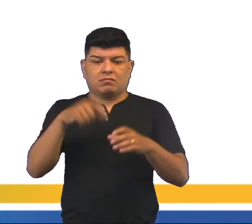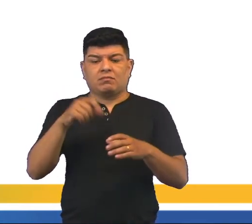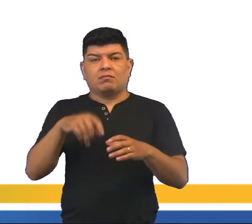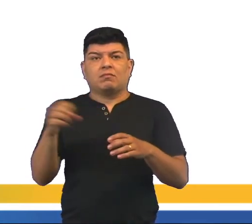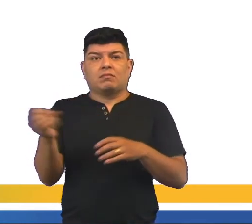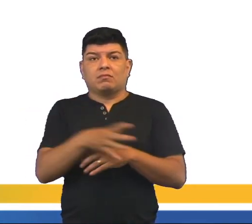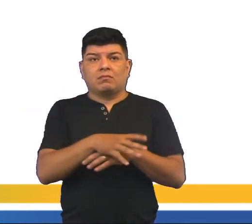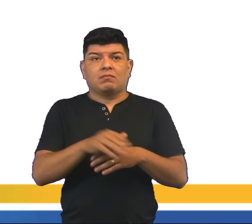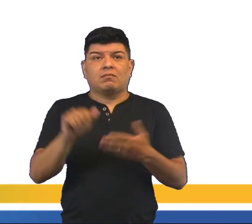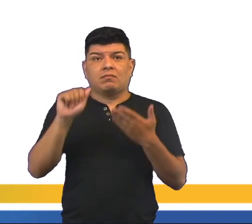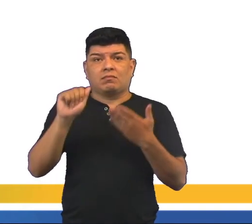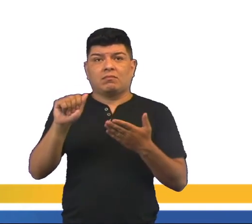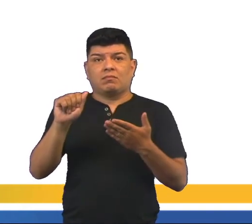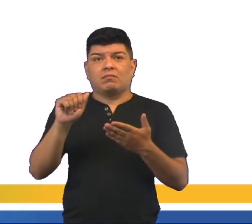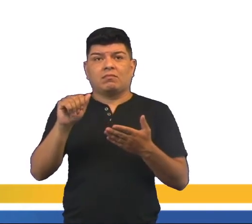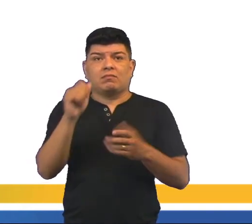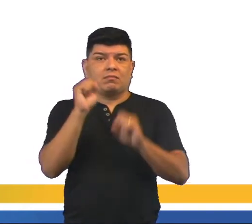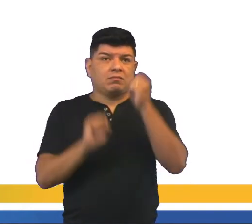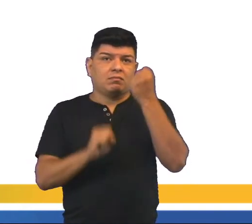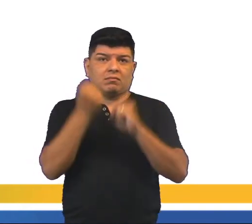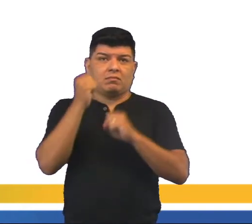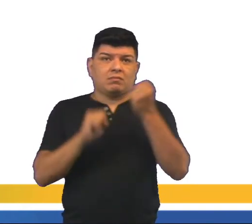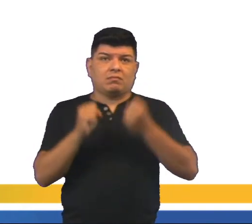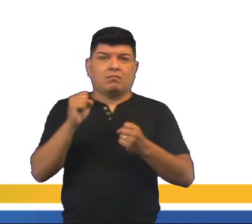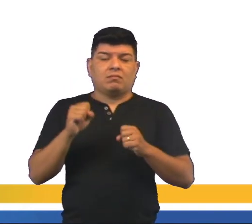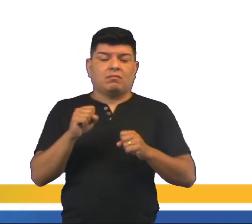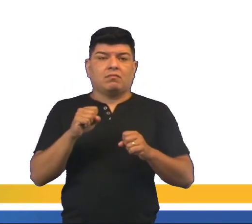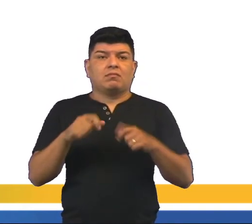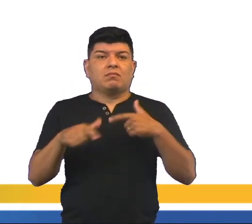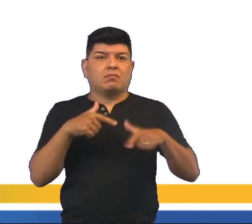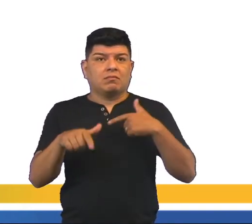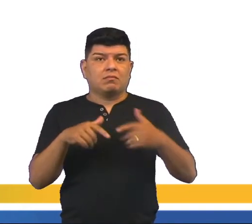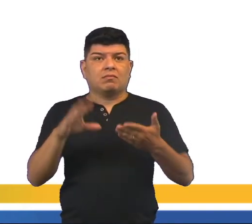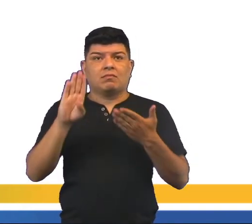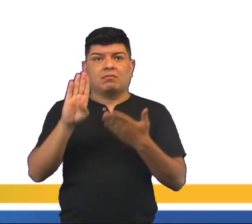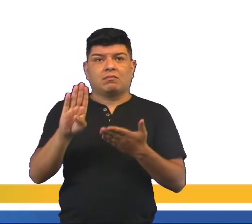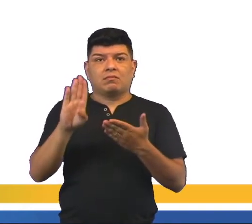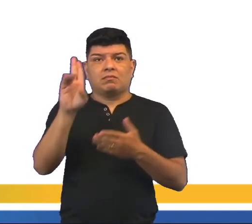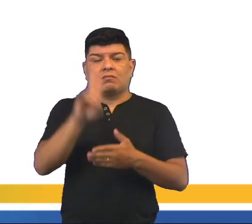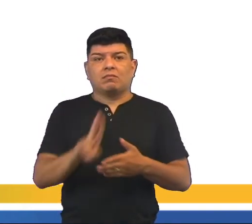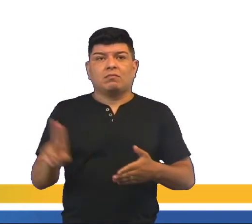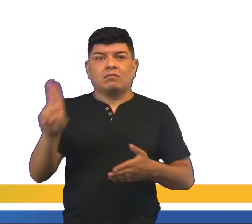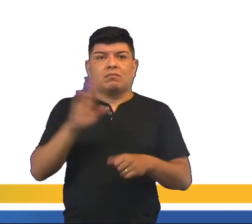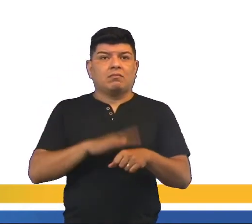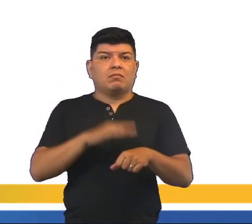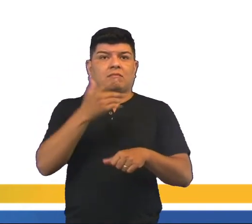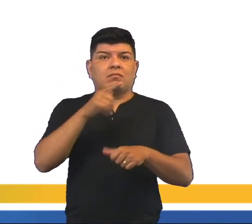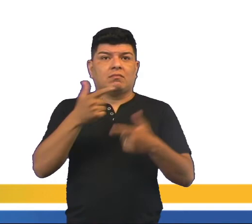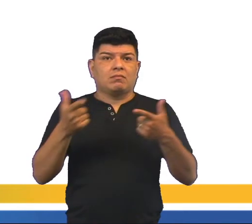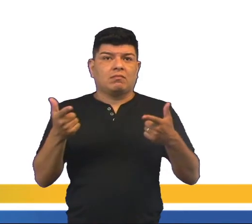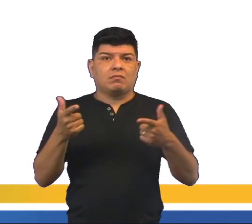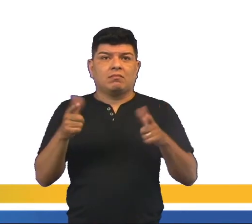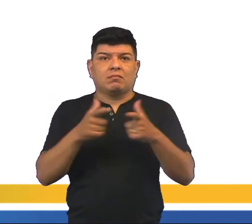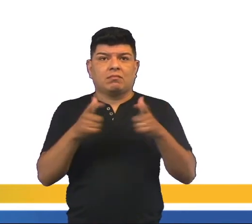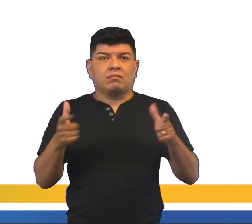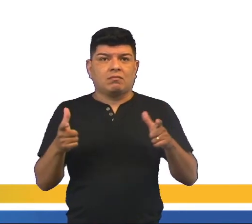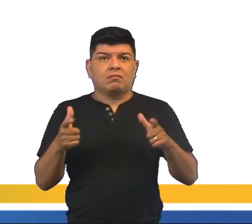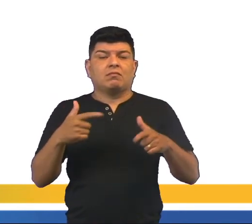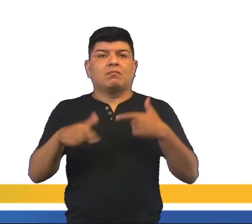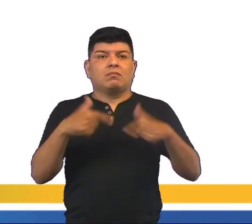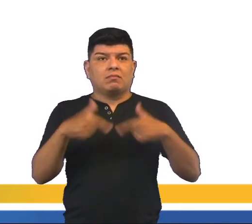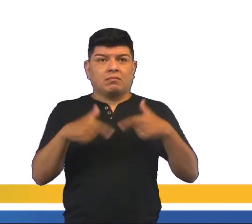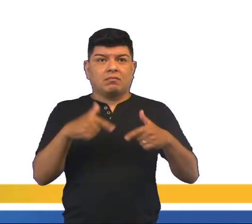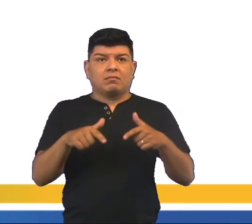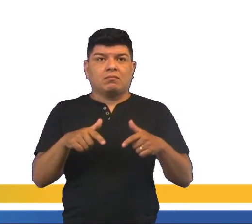moderna? Letra A intensa mecanização de suas atividades. B, o uso cada vez maior de mão de obra.